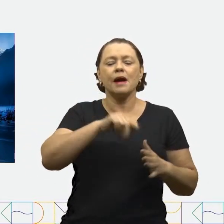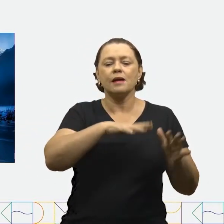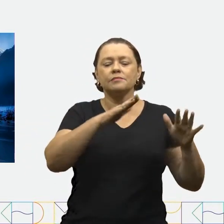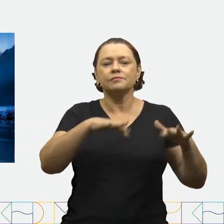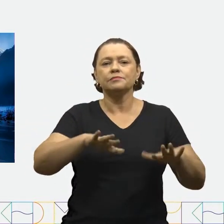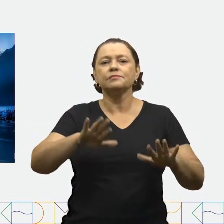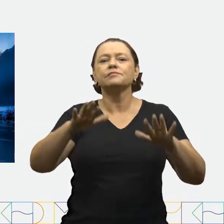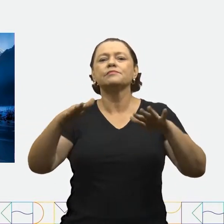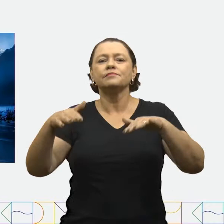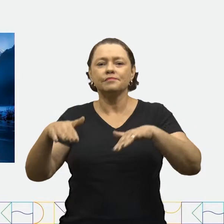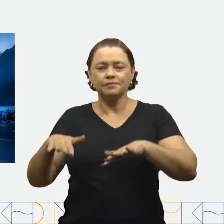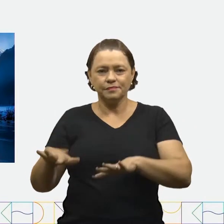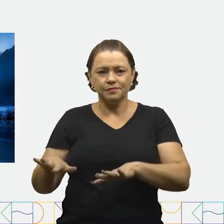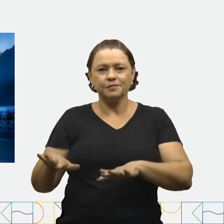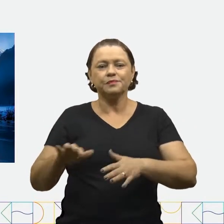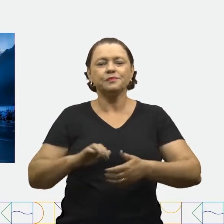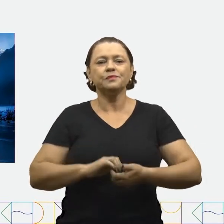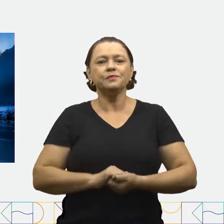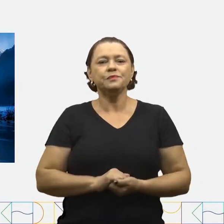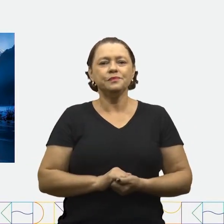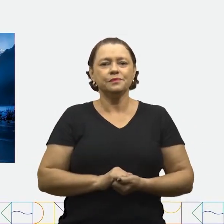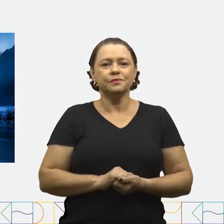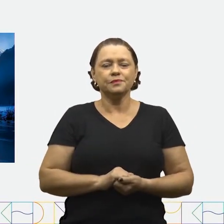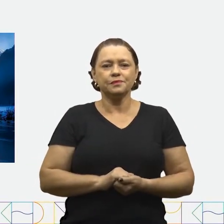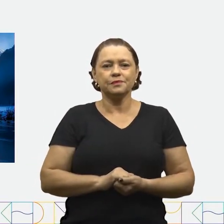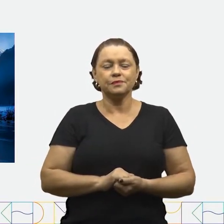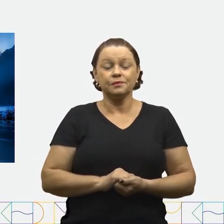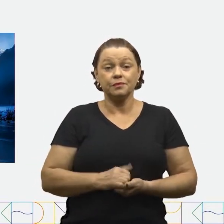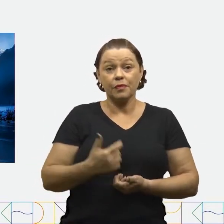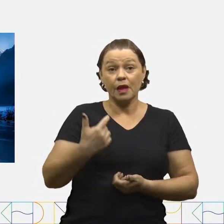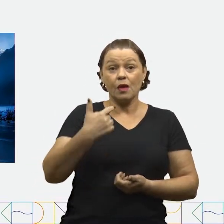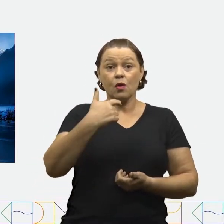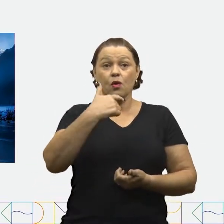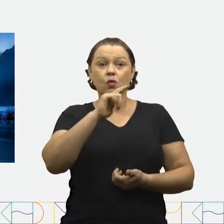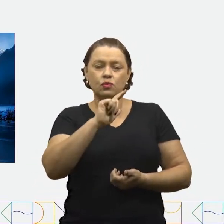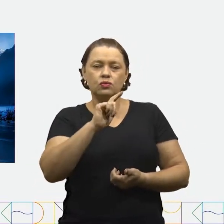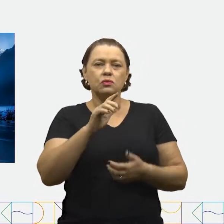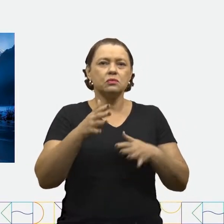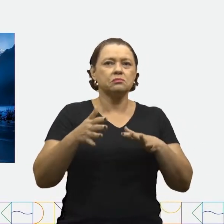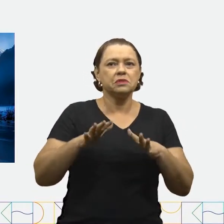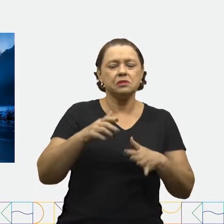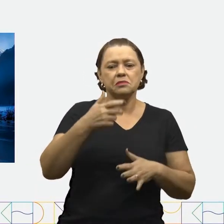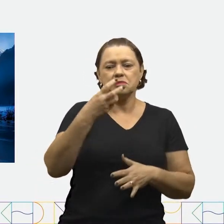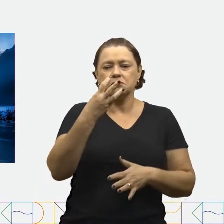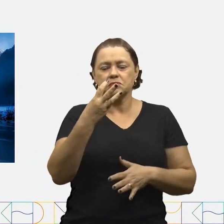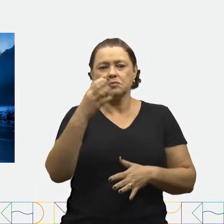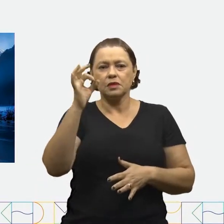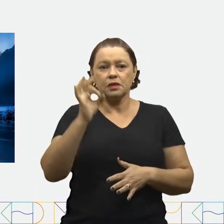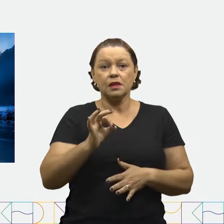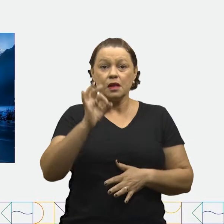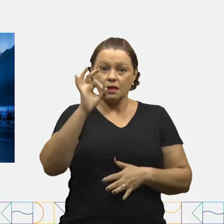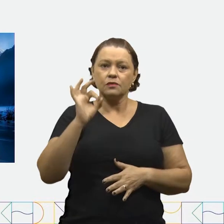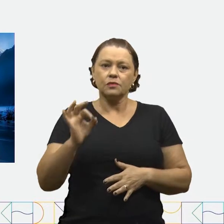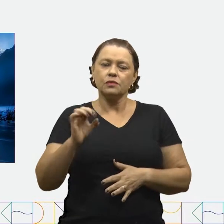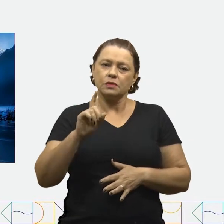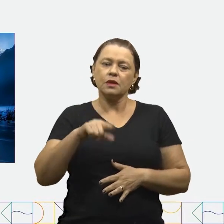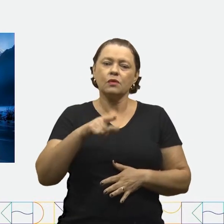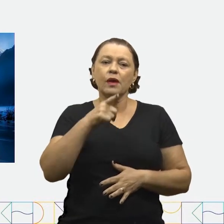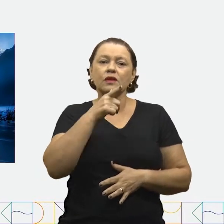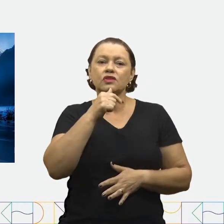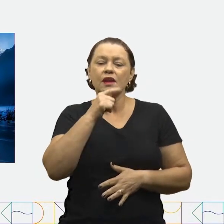em mares e oceanos. O restante, que é quase 3%, é de água